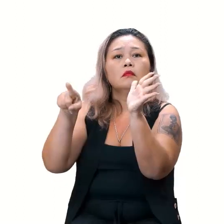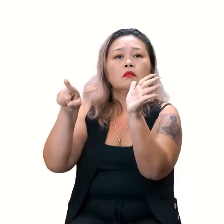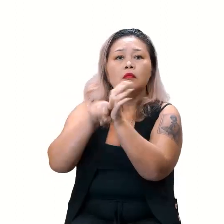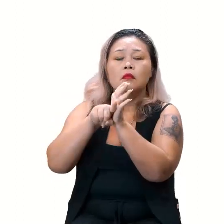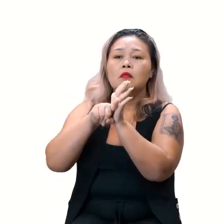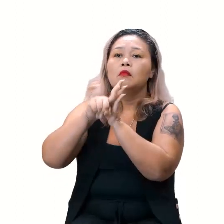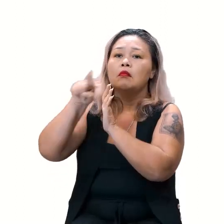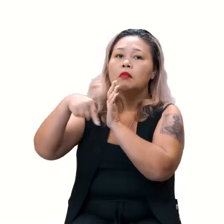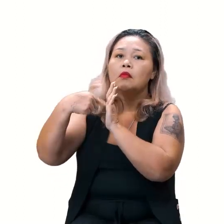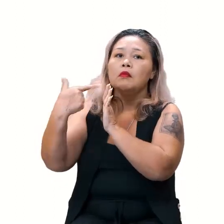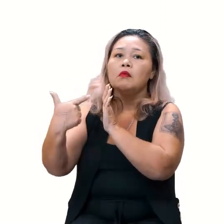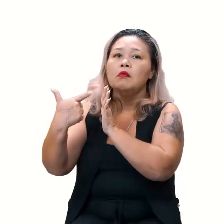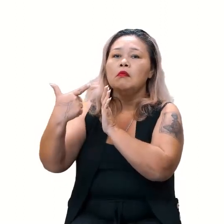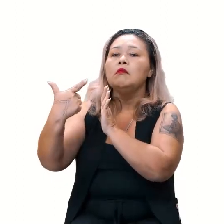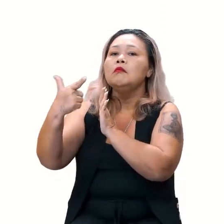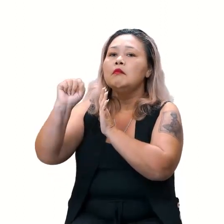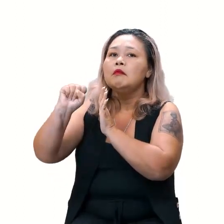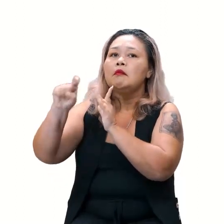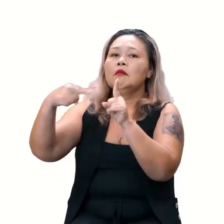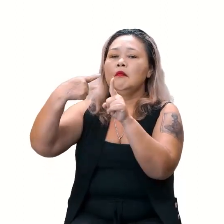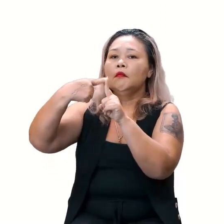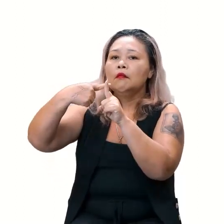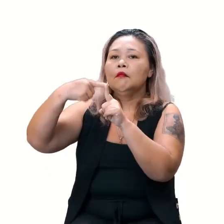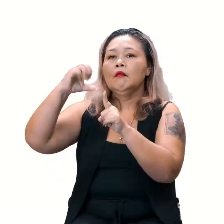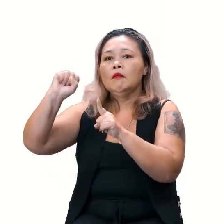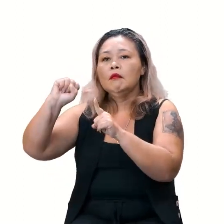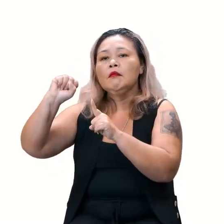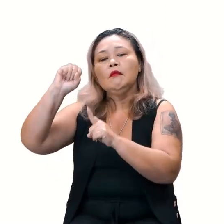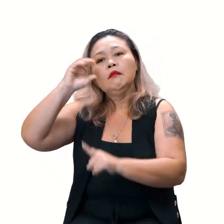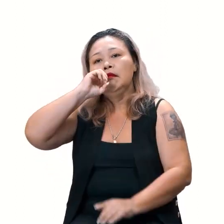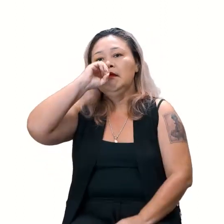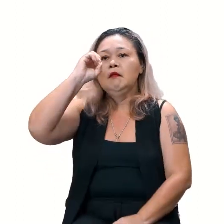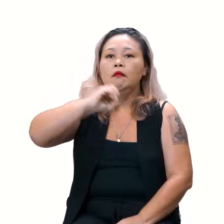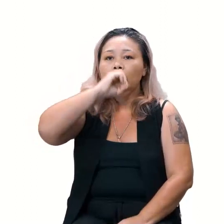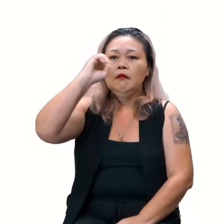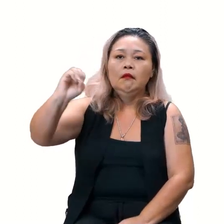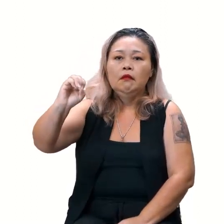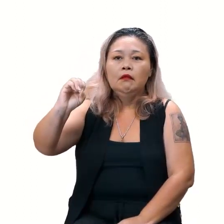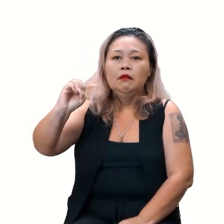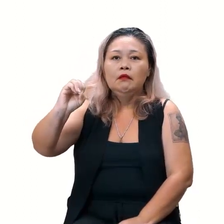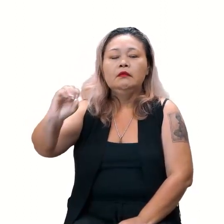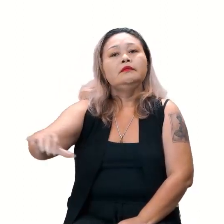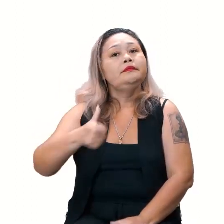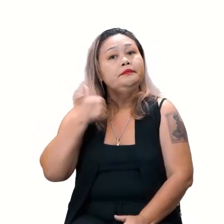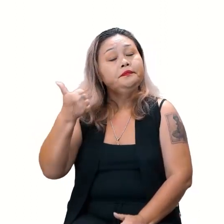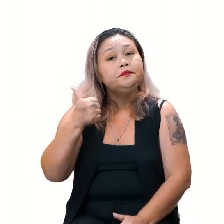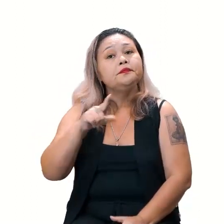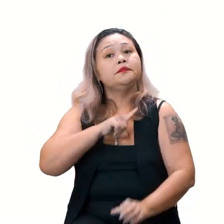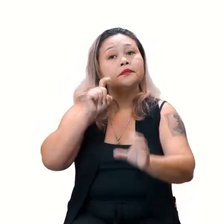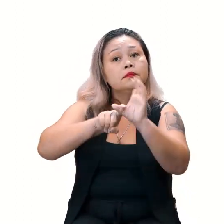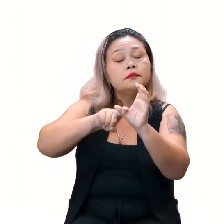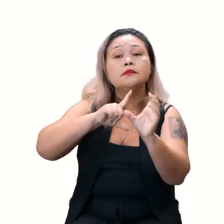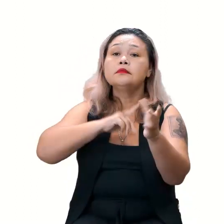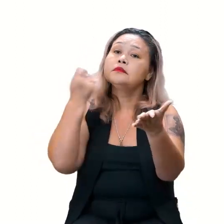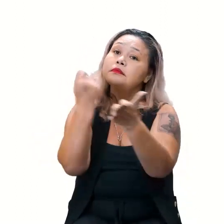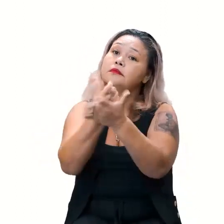2, menos 8. Menos 8 mais 8. Isso. Zero. Devo 8, tenho 8 para